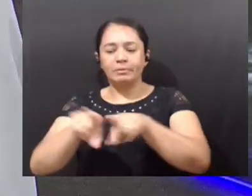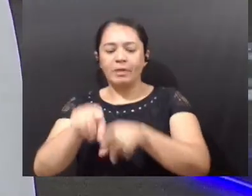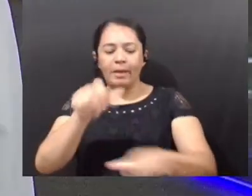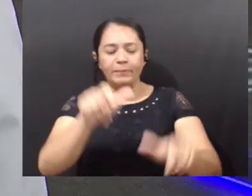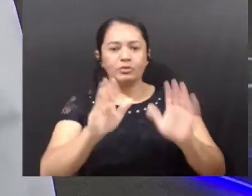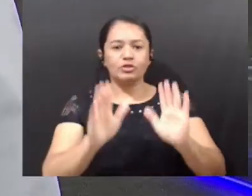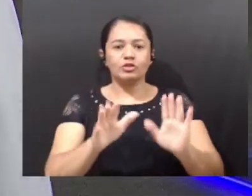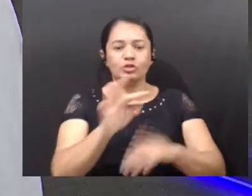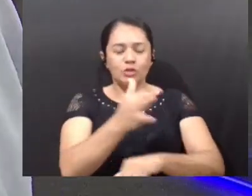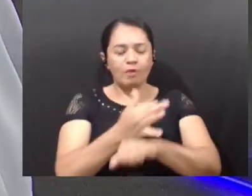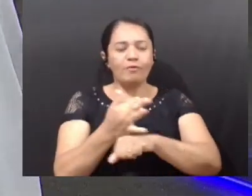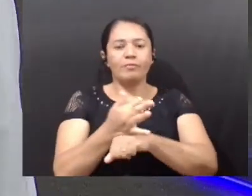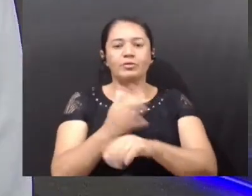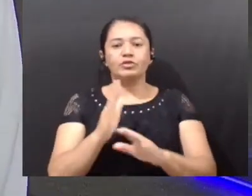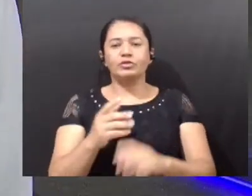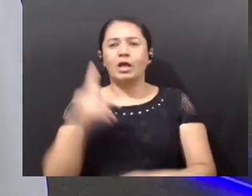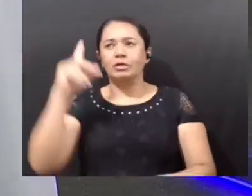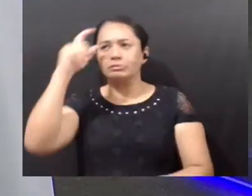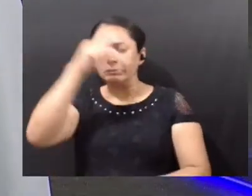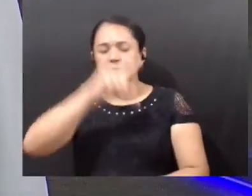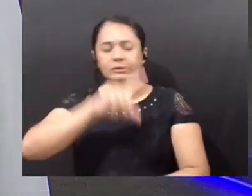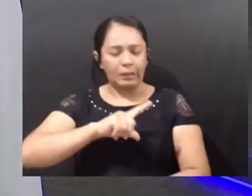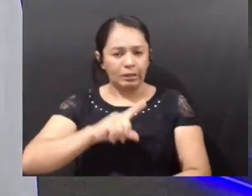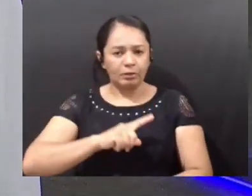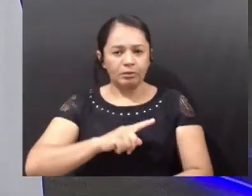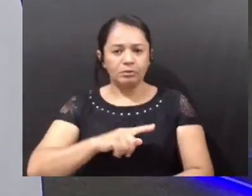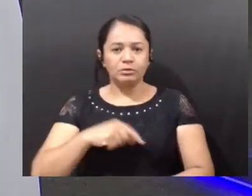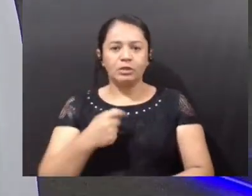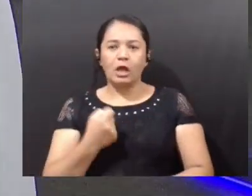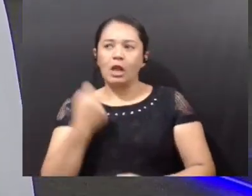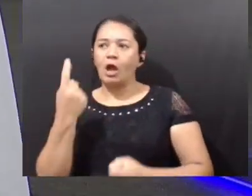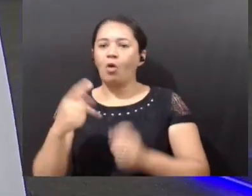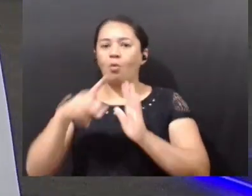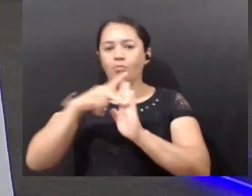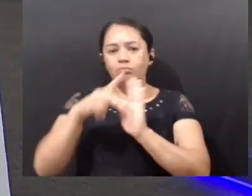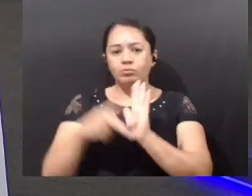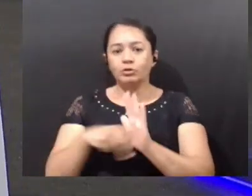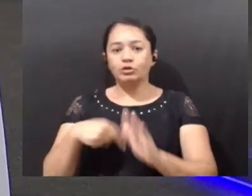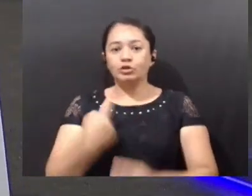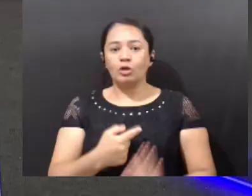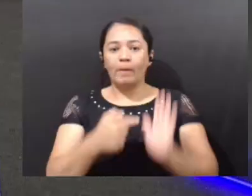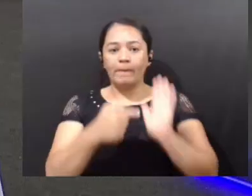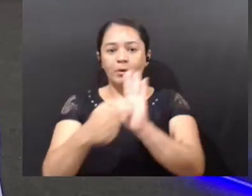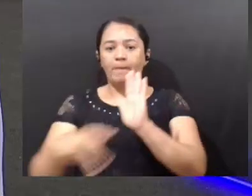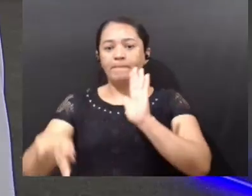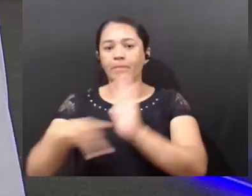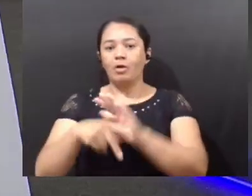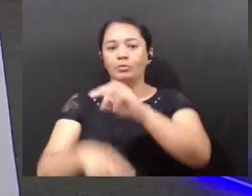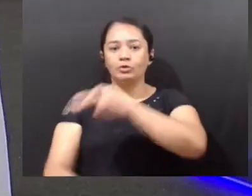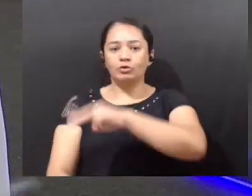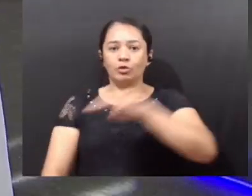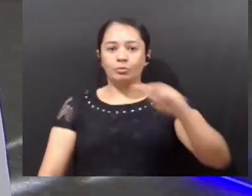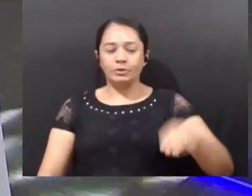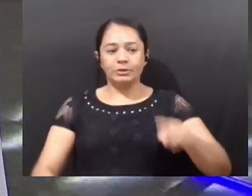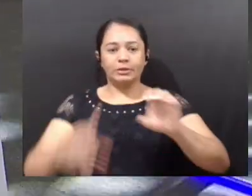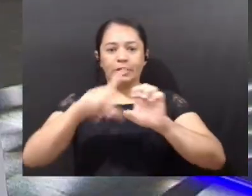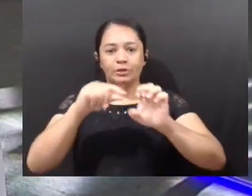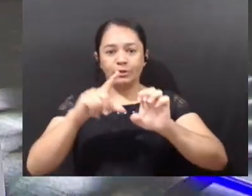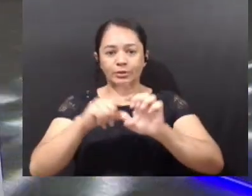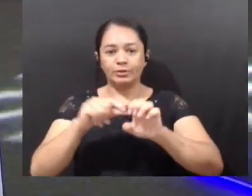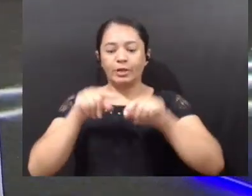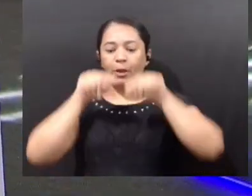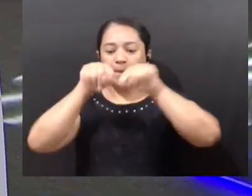alguma dificuldade, a gente tem alguns programas que nós trouxemos do Ministério do Empreendedorismo, que é o grande parceiro